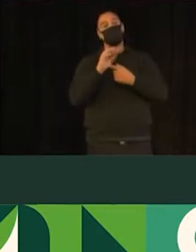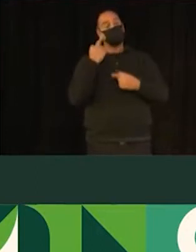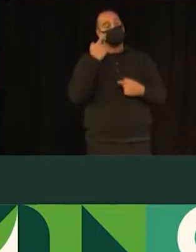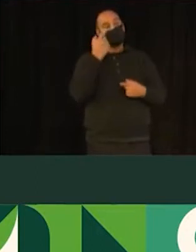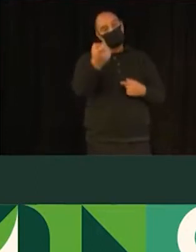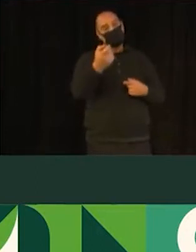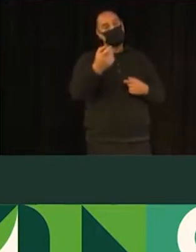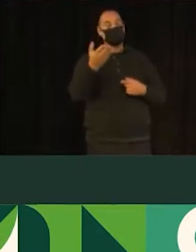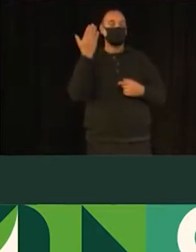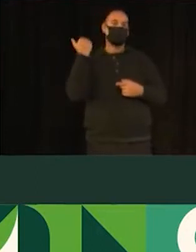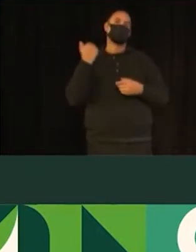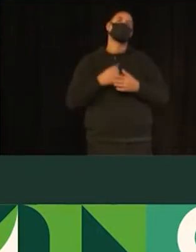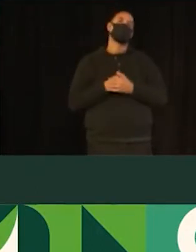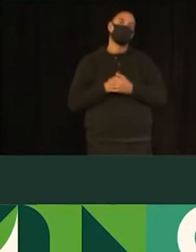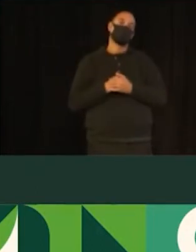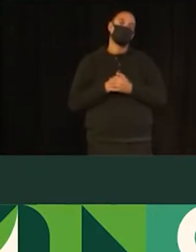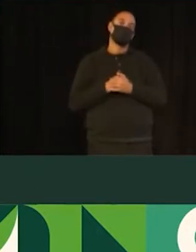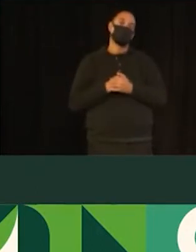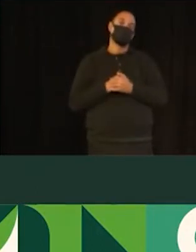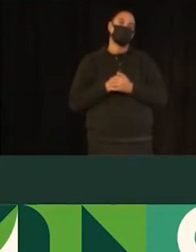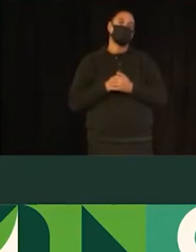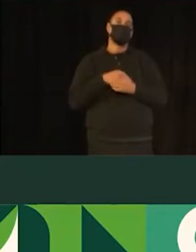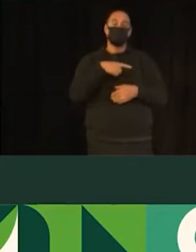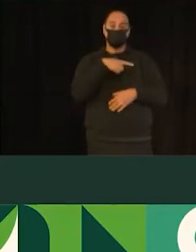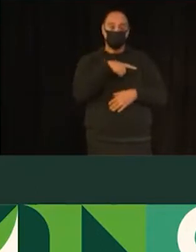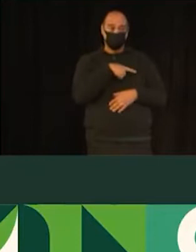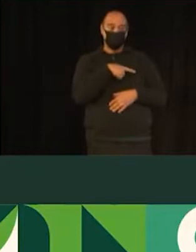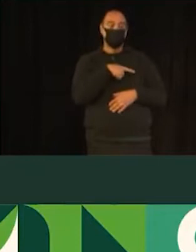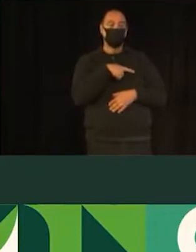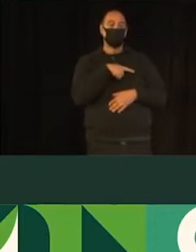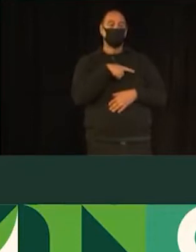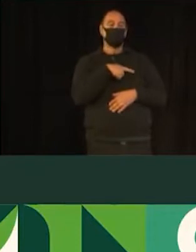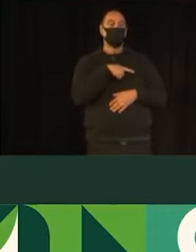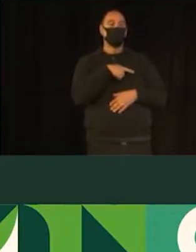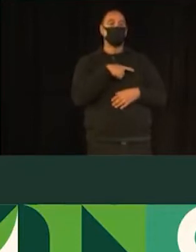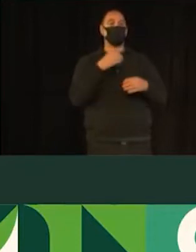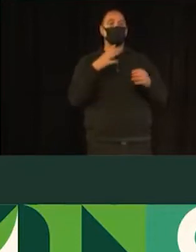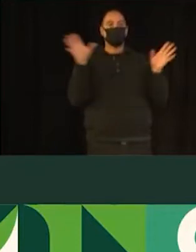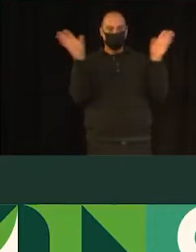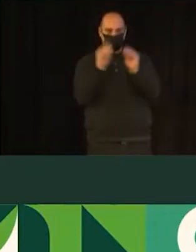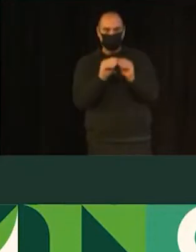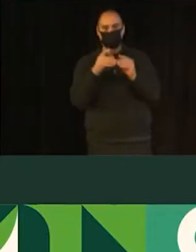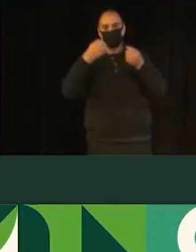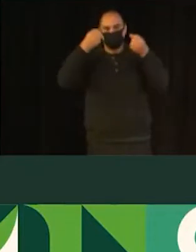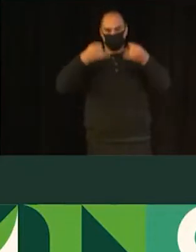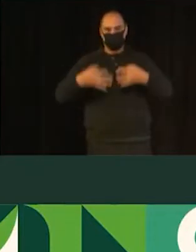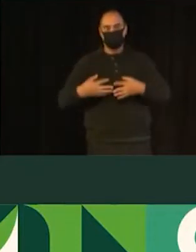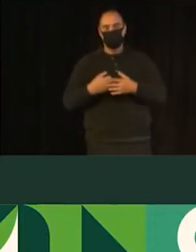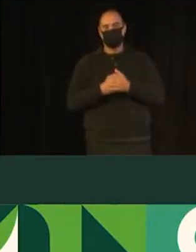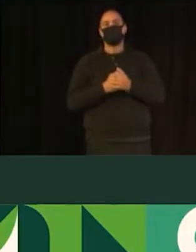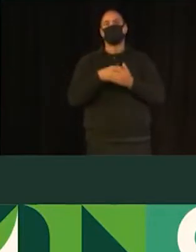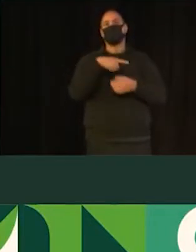agora, a gente tirou das justificativas, né, que levou a prefeitura a fazer as captações de